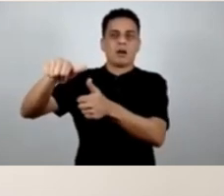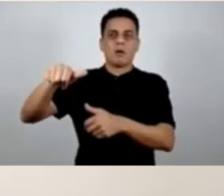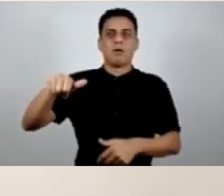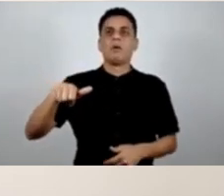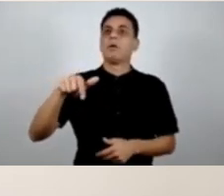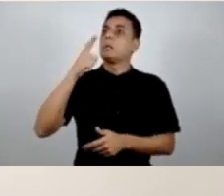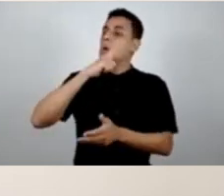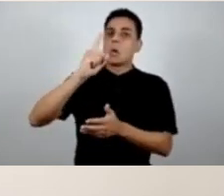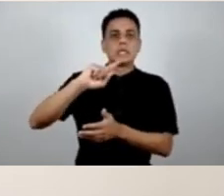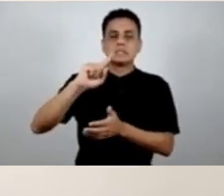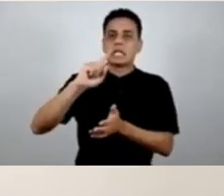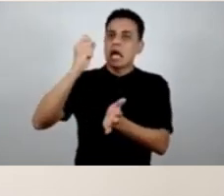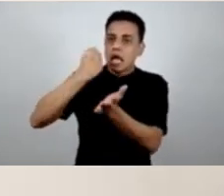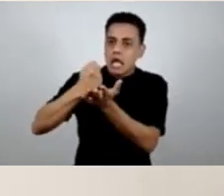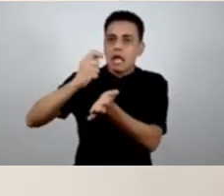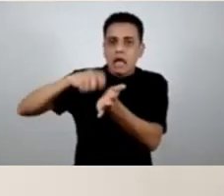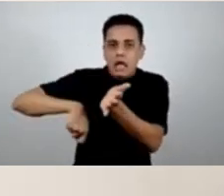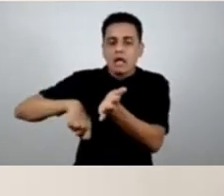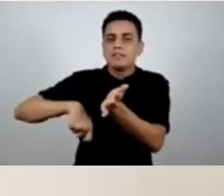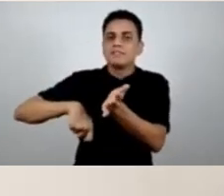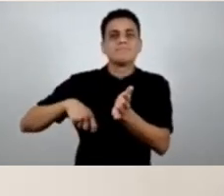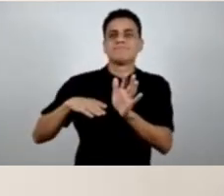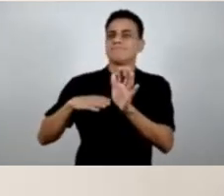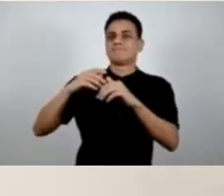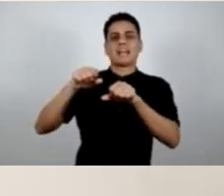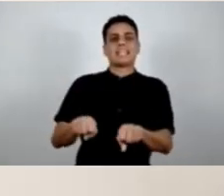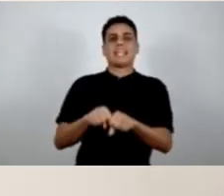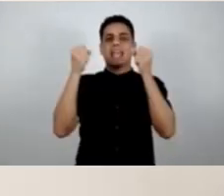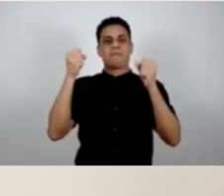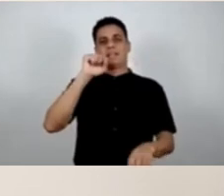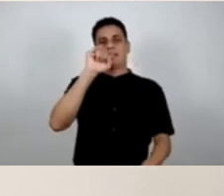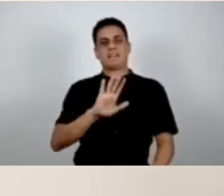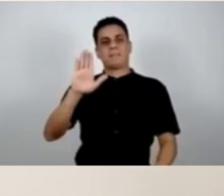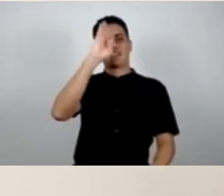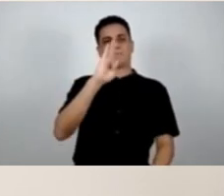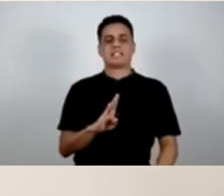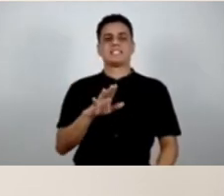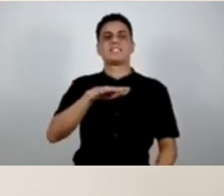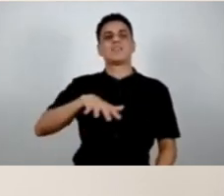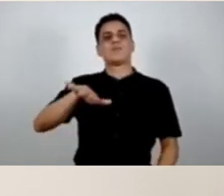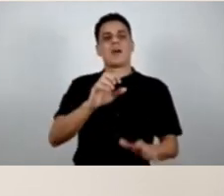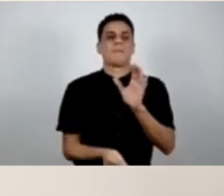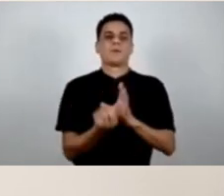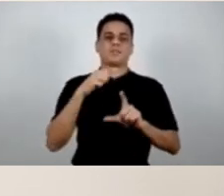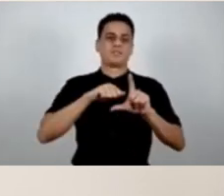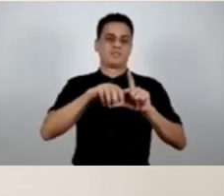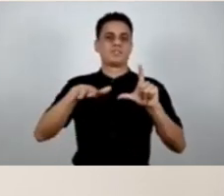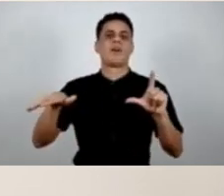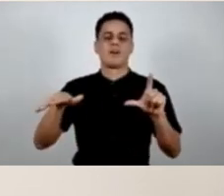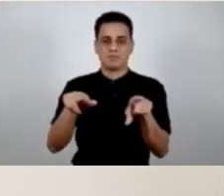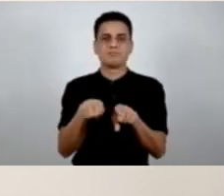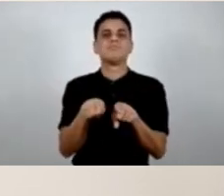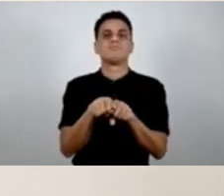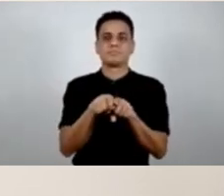criar, de fazer aquele produto, como ele acaba com a imagem do Brasil como também produtor audiovisual, né? Sobre uma ótica do